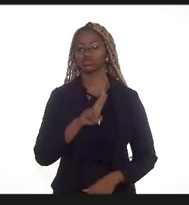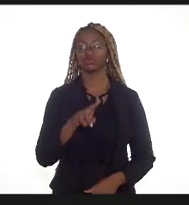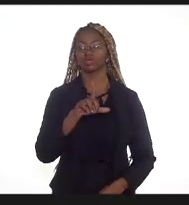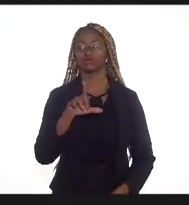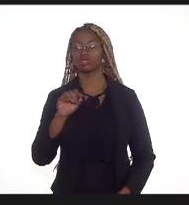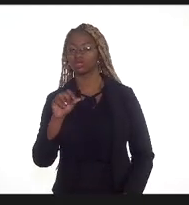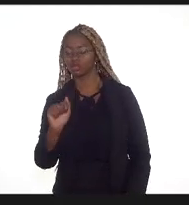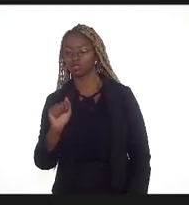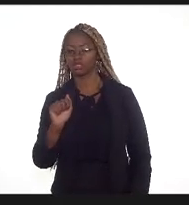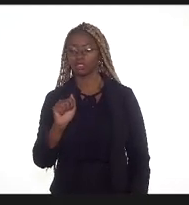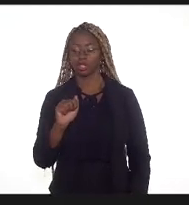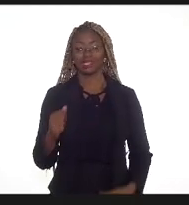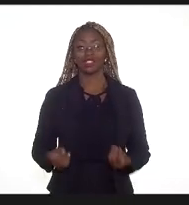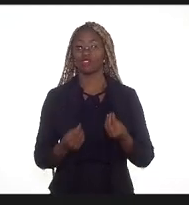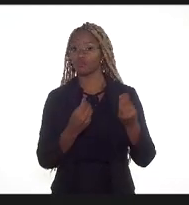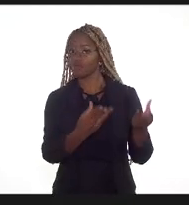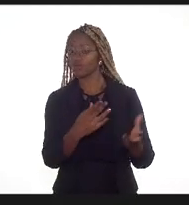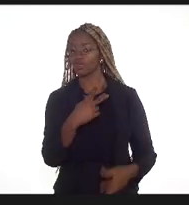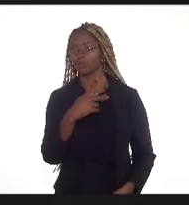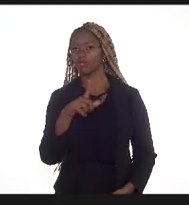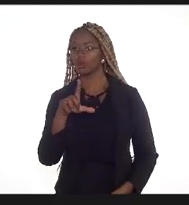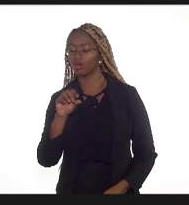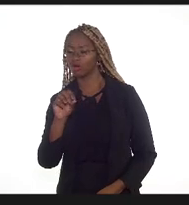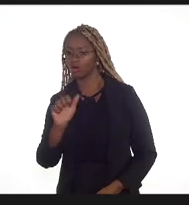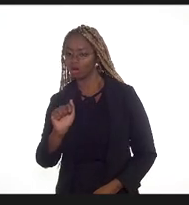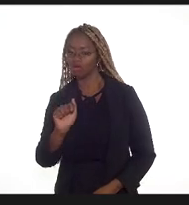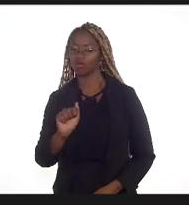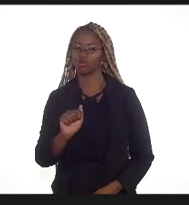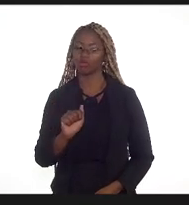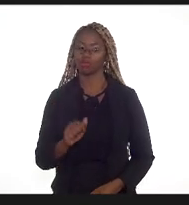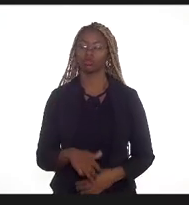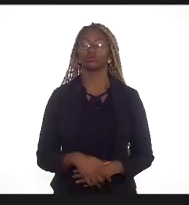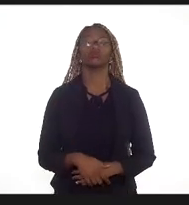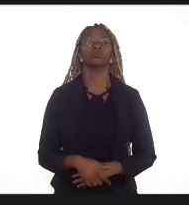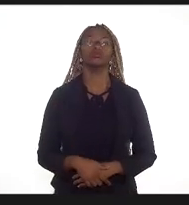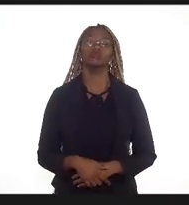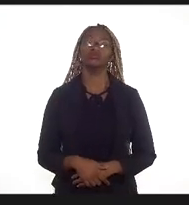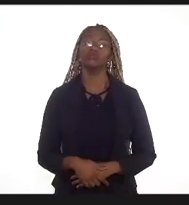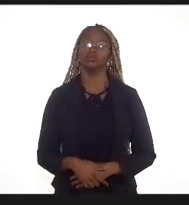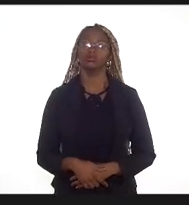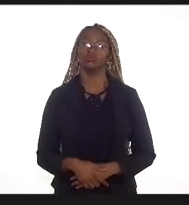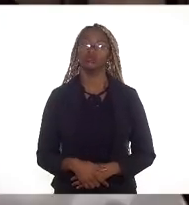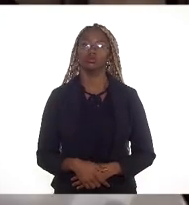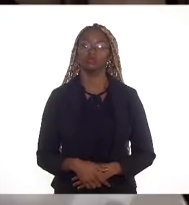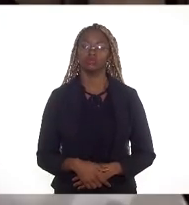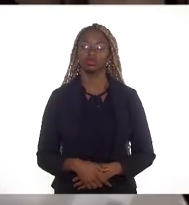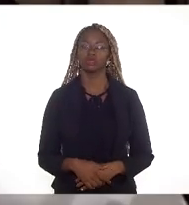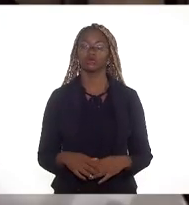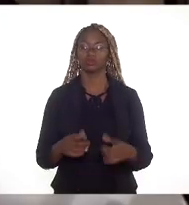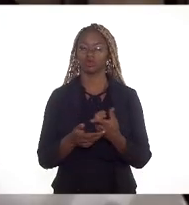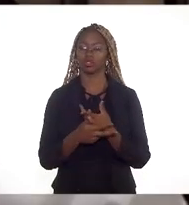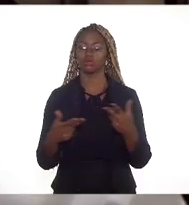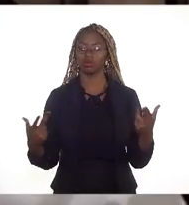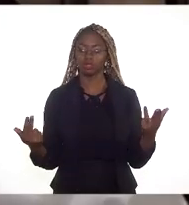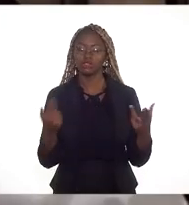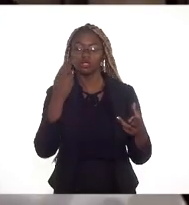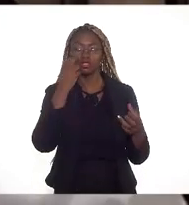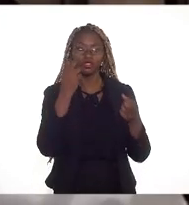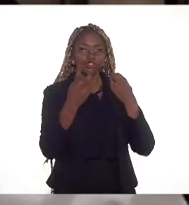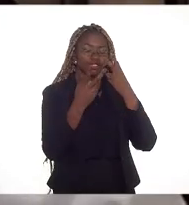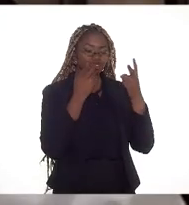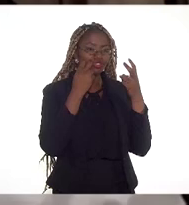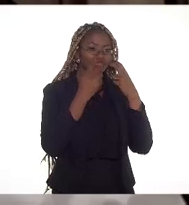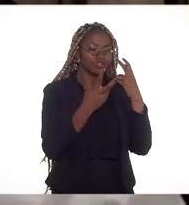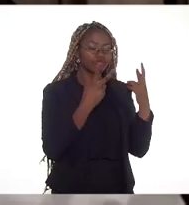no envio da PELOA, do recurso extraordinário, que foi uma das inovações que